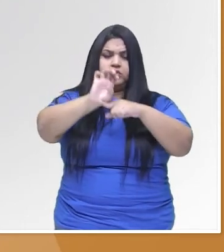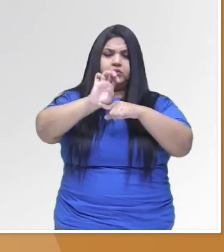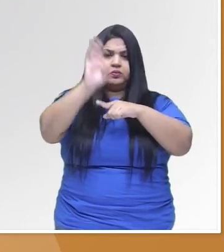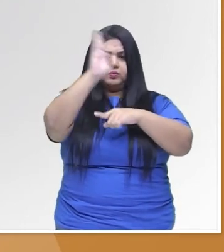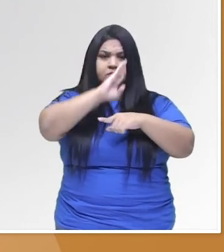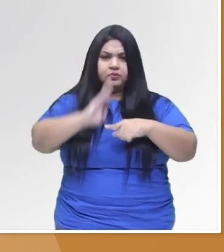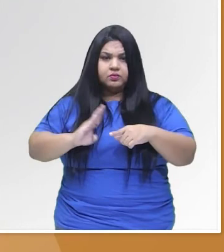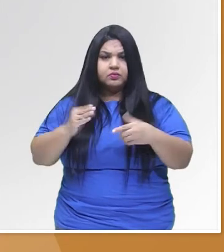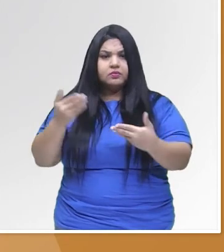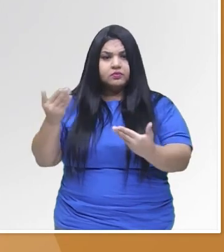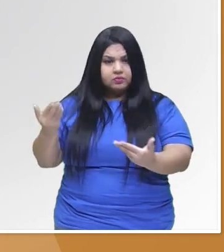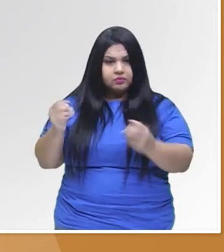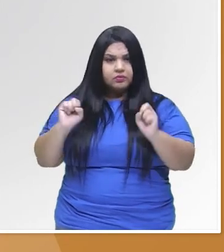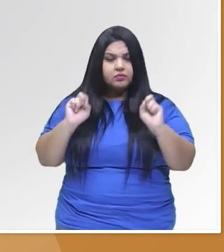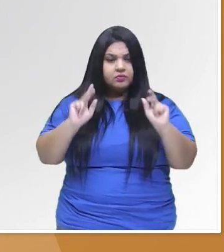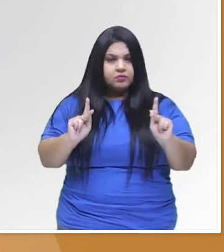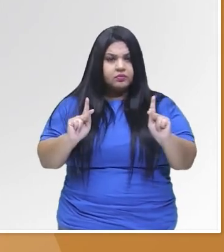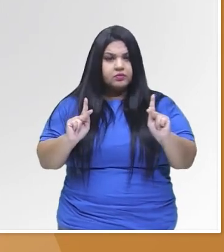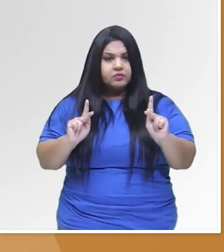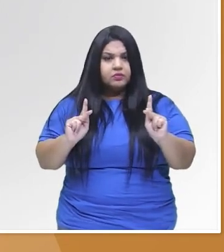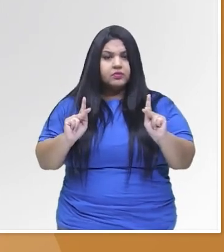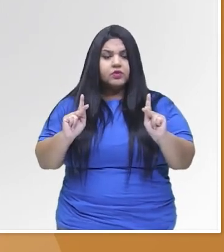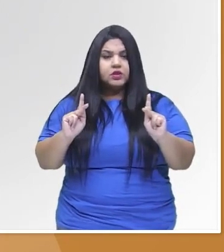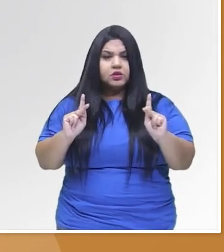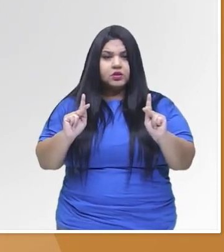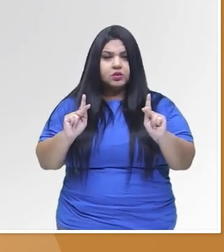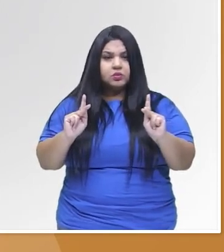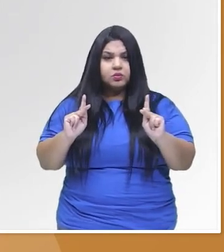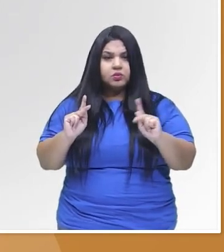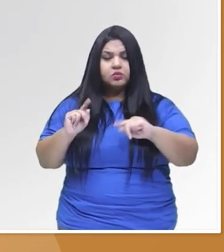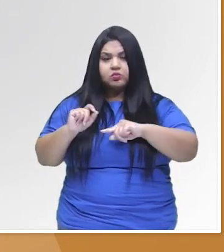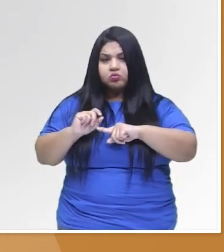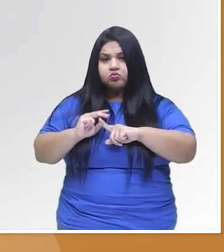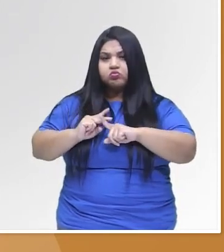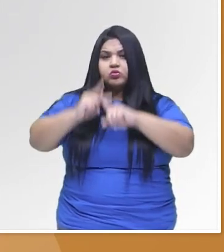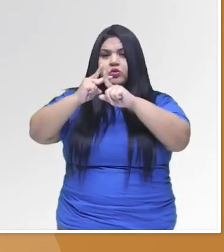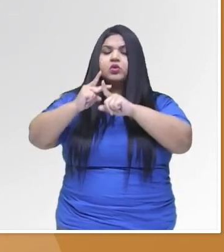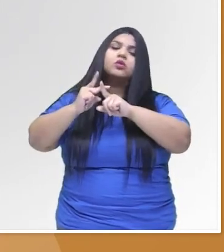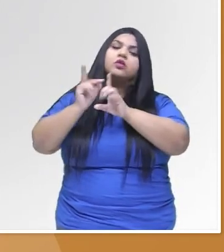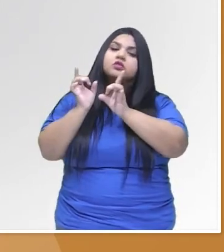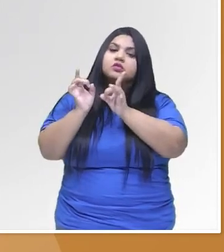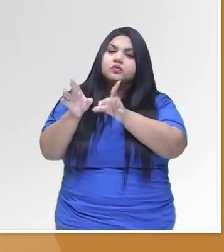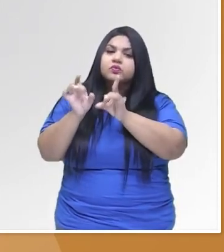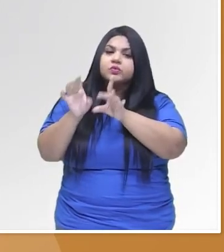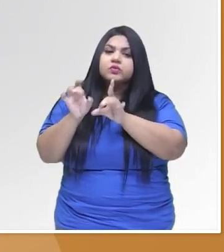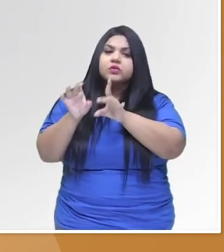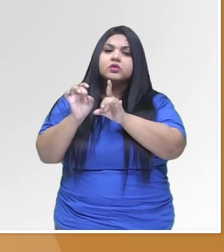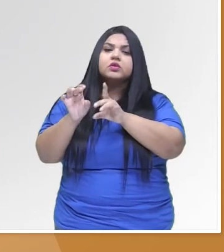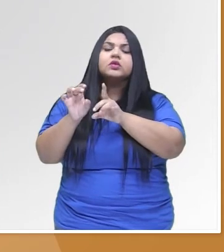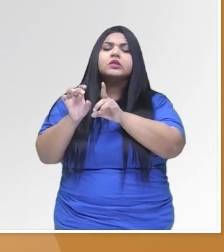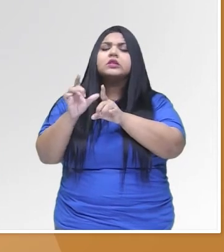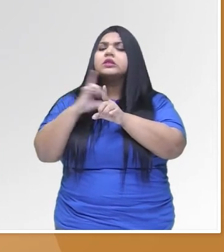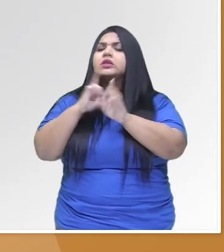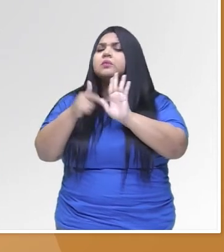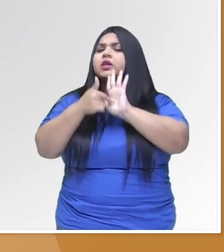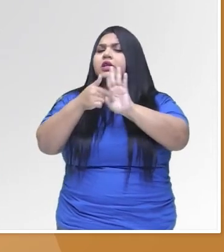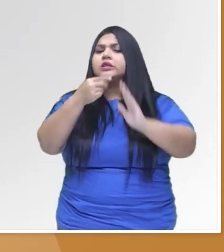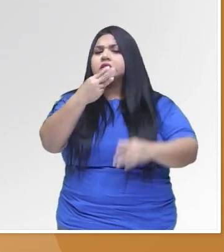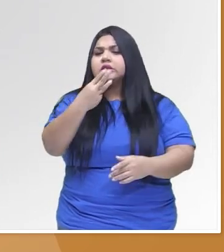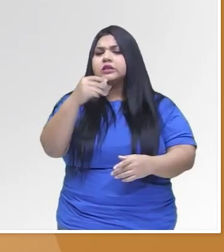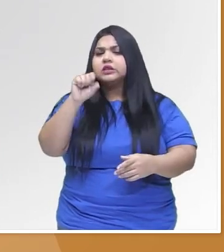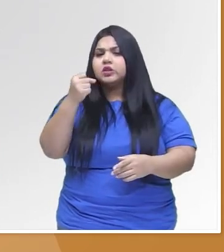Brasil, ok? Em volume de exportações, a exportação do Centro-Sul representa mais de